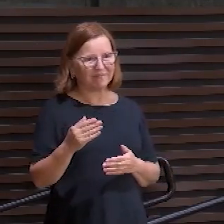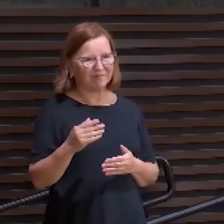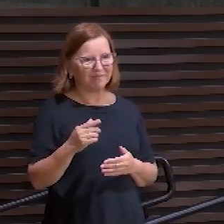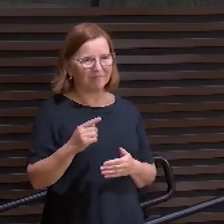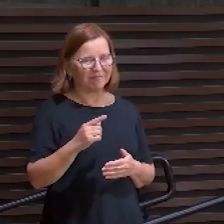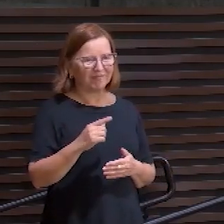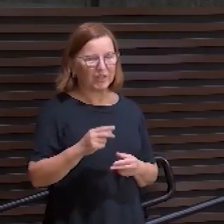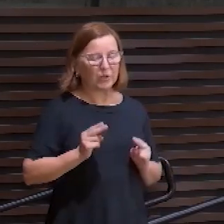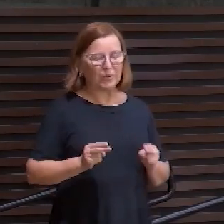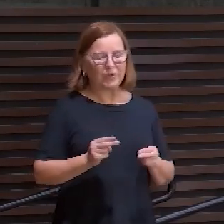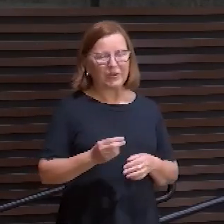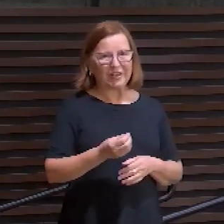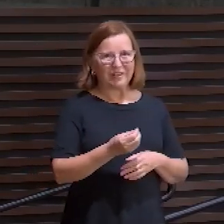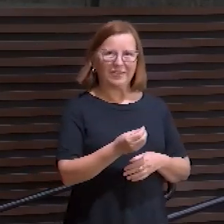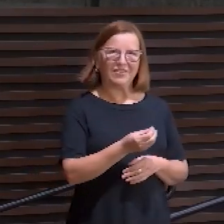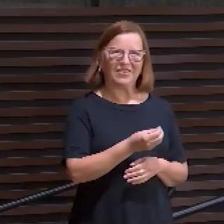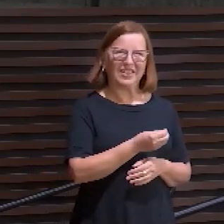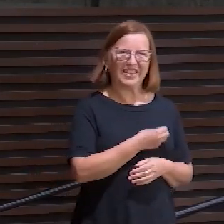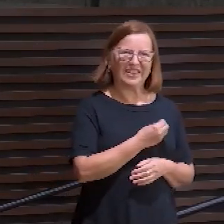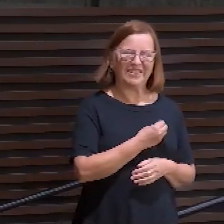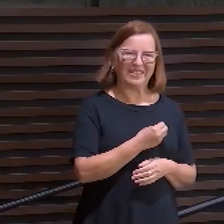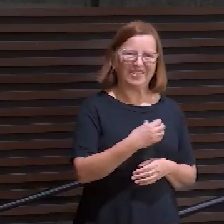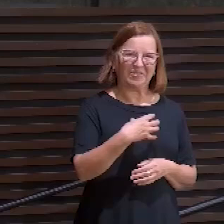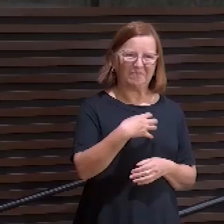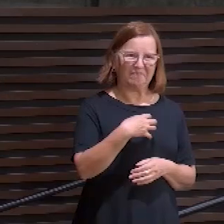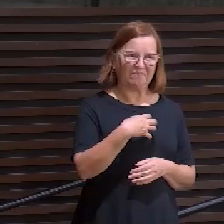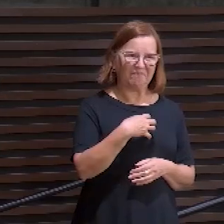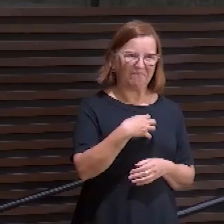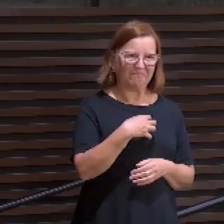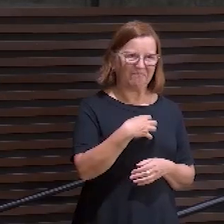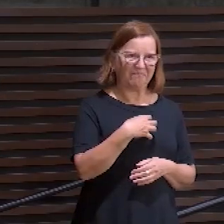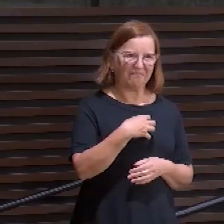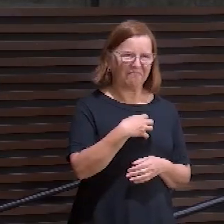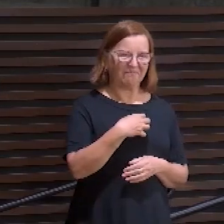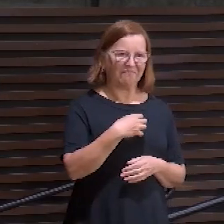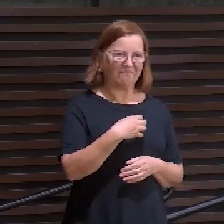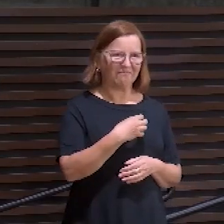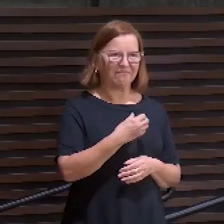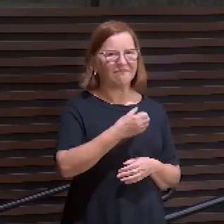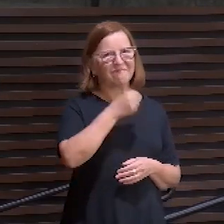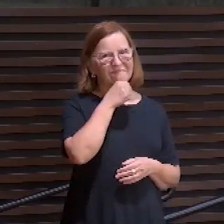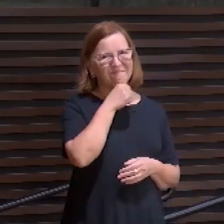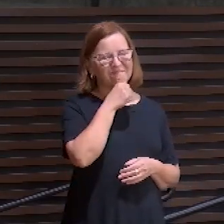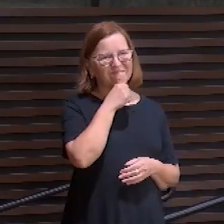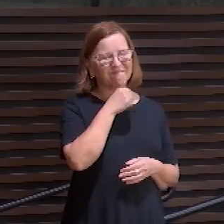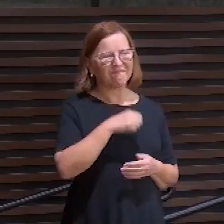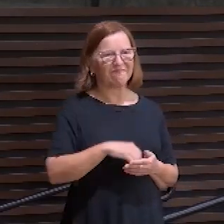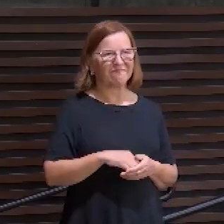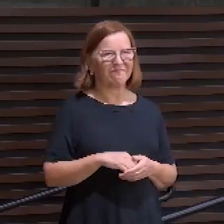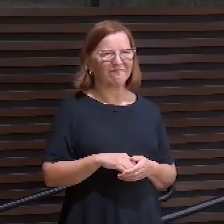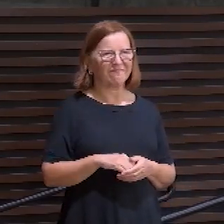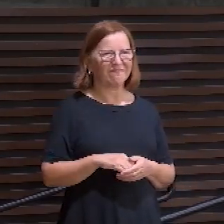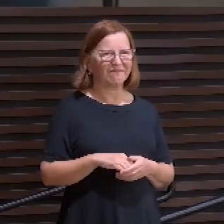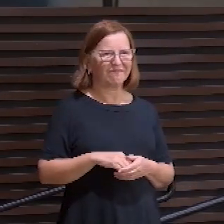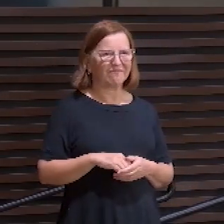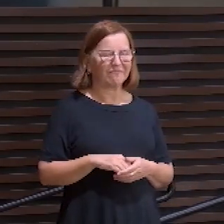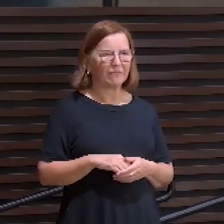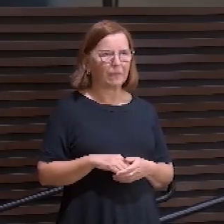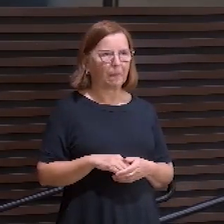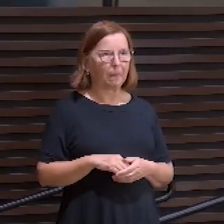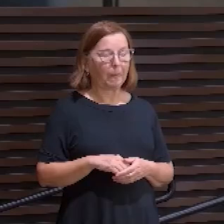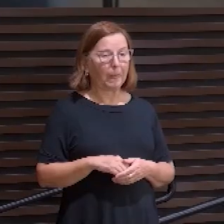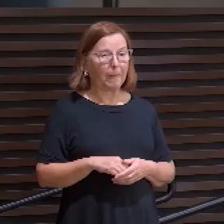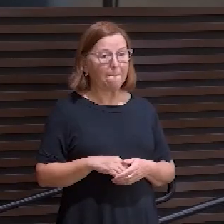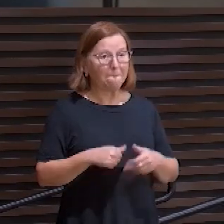característica de bandido xingaram Jesus essa